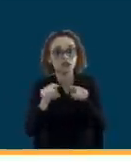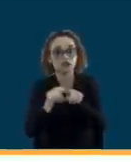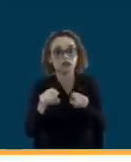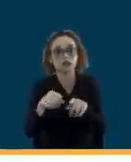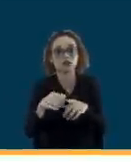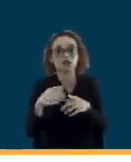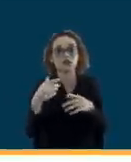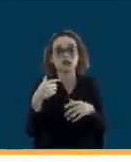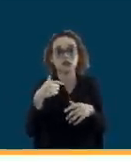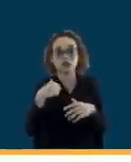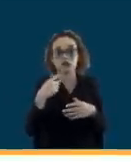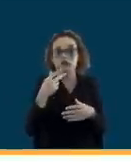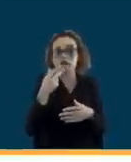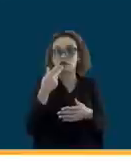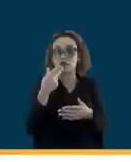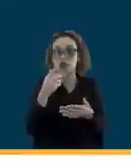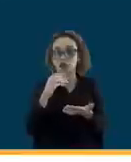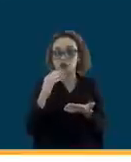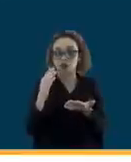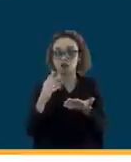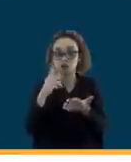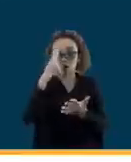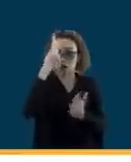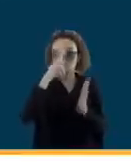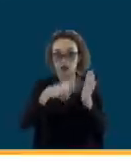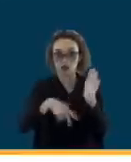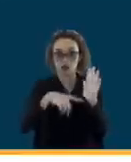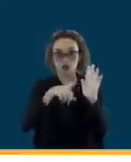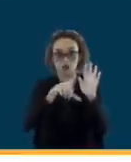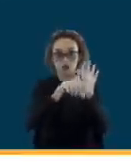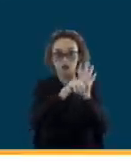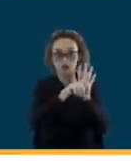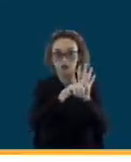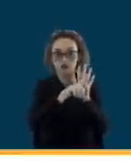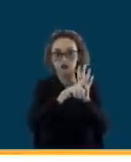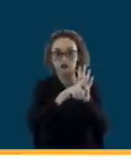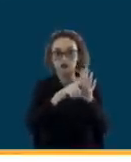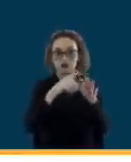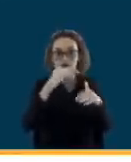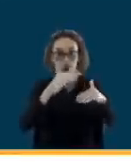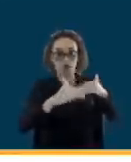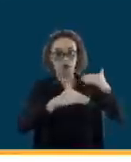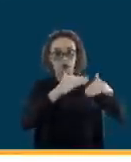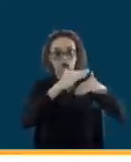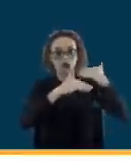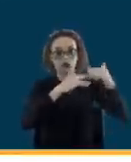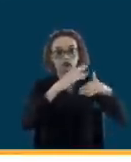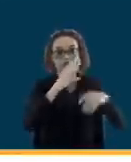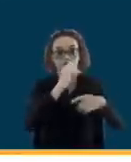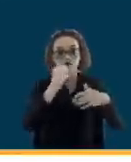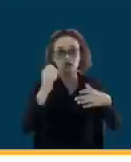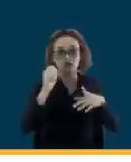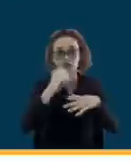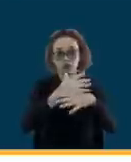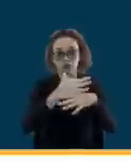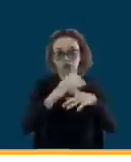curso avançado da Lei Aldir Blanc, O Processo Civilizador, do Norbert Elias. Ele